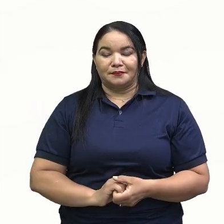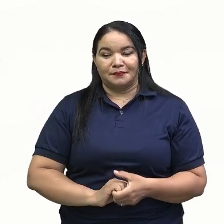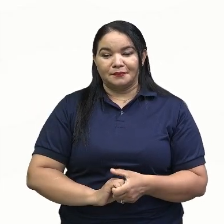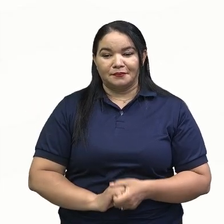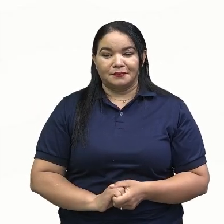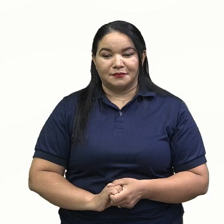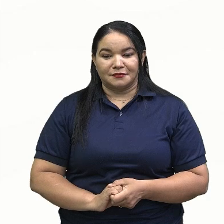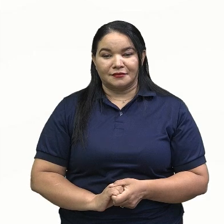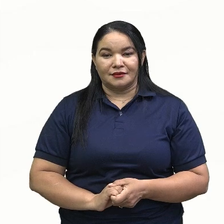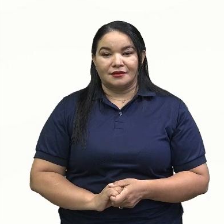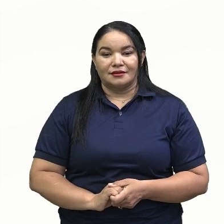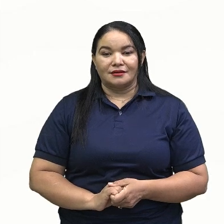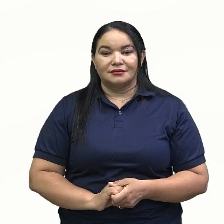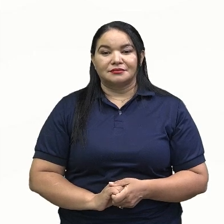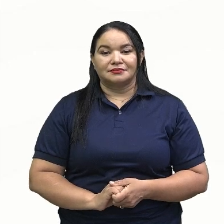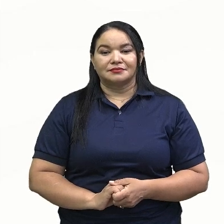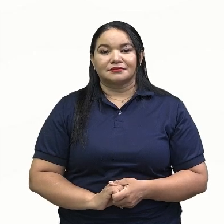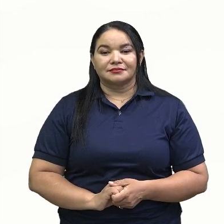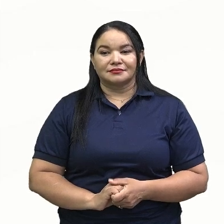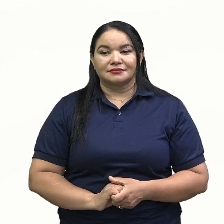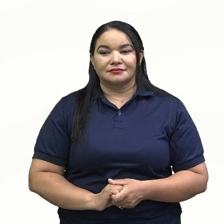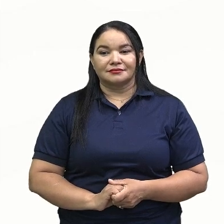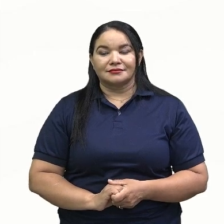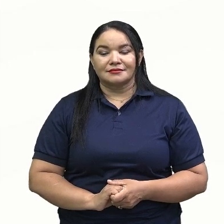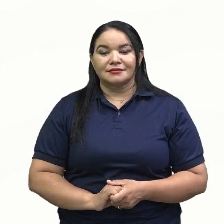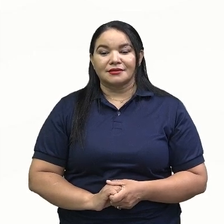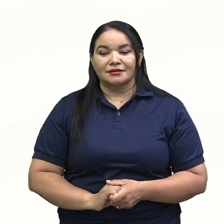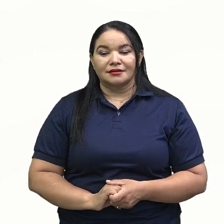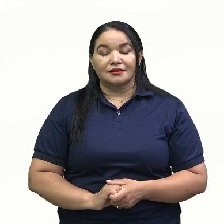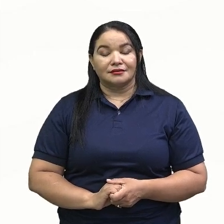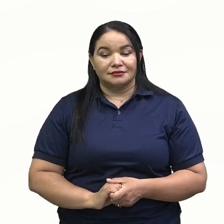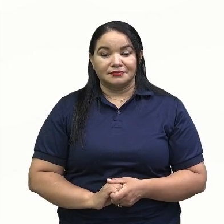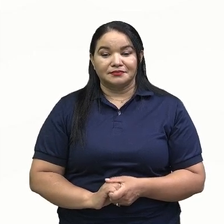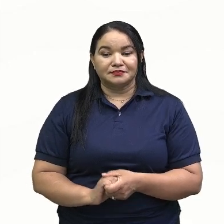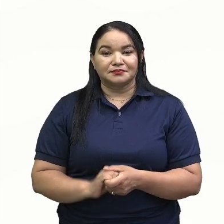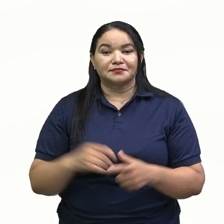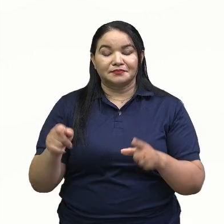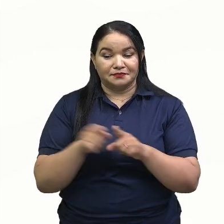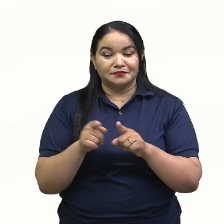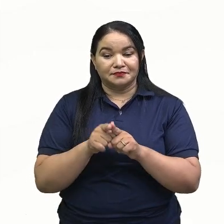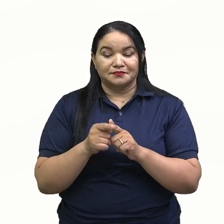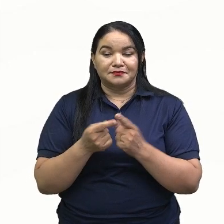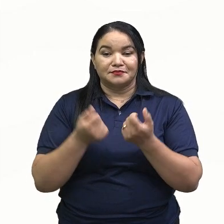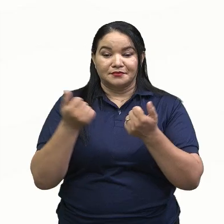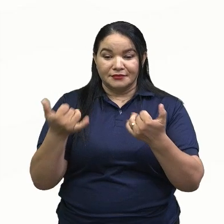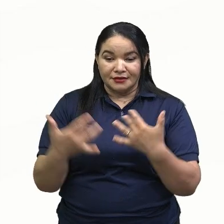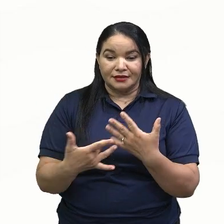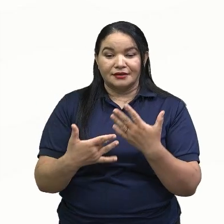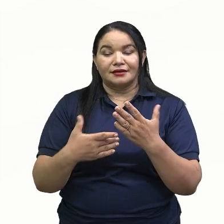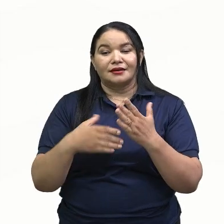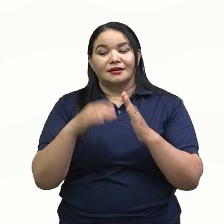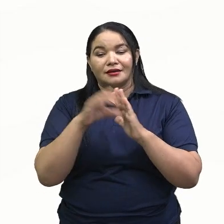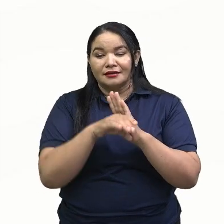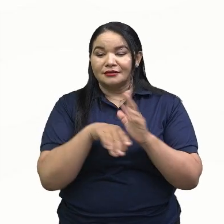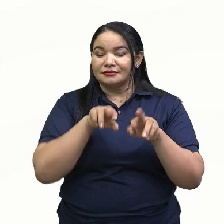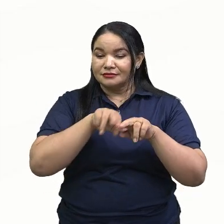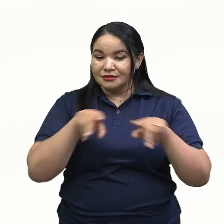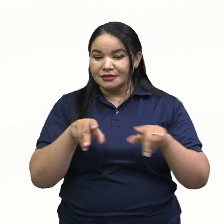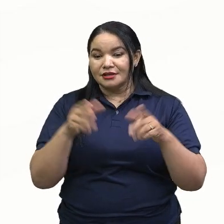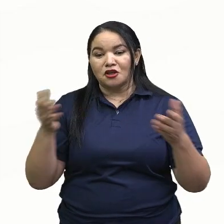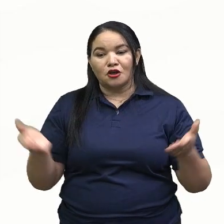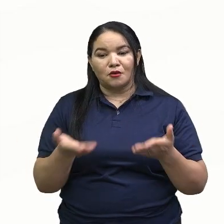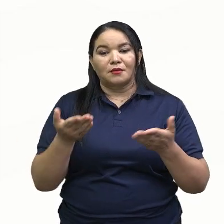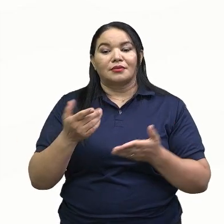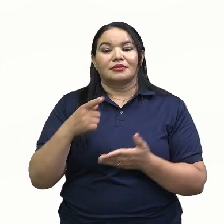em outra forma de energia. E com base na definição, nós temos